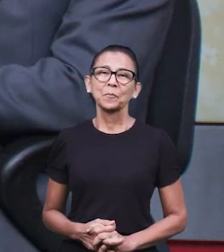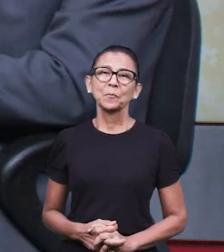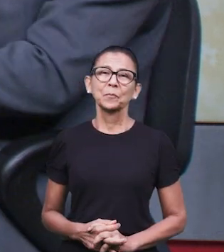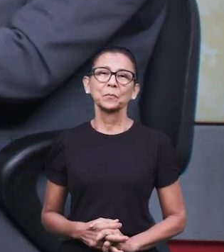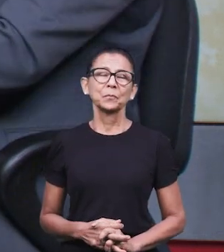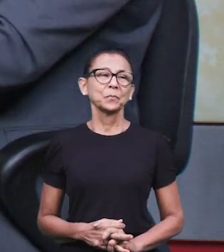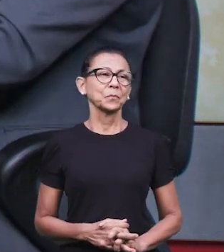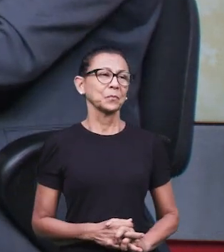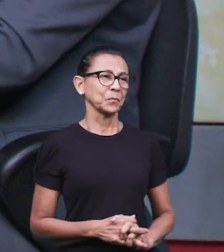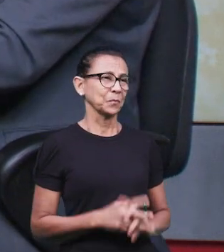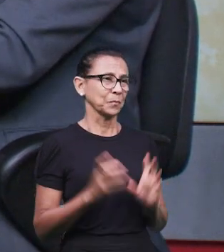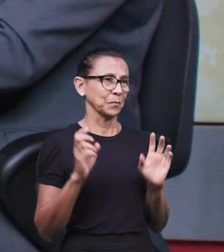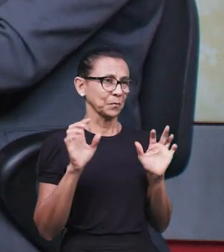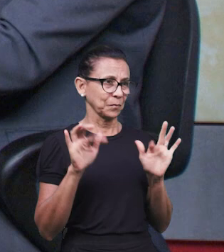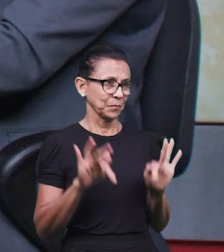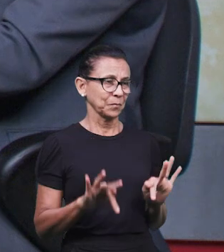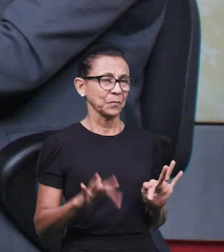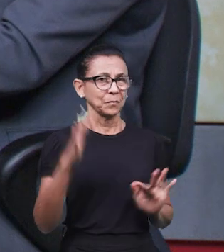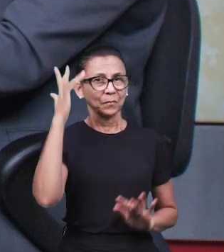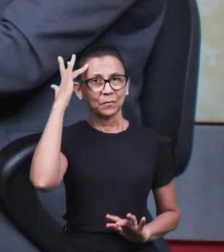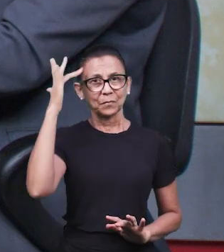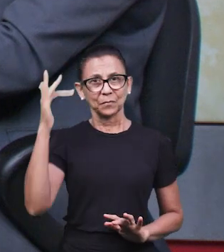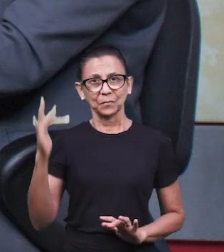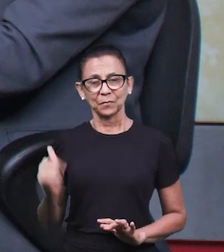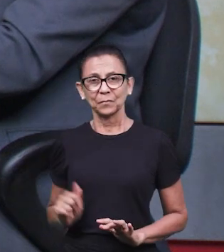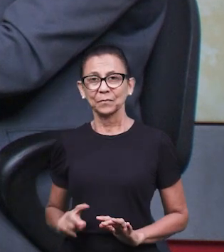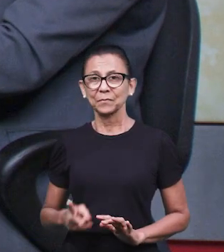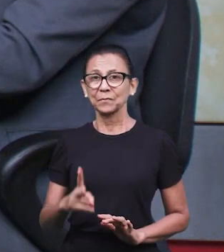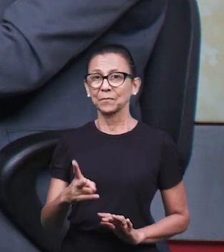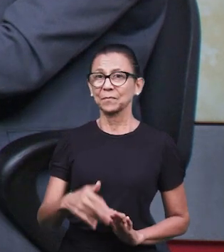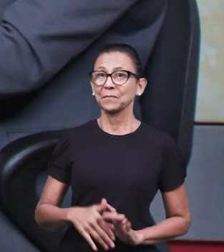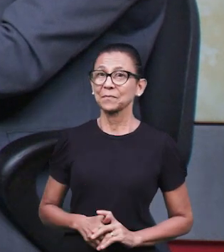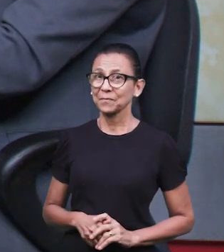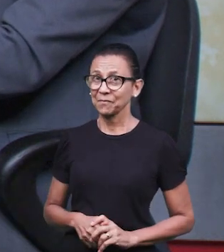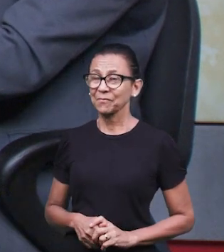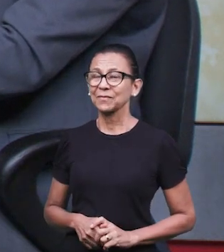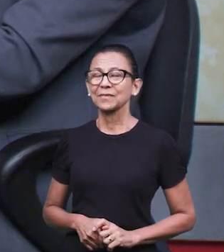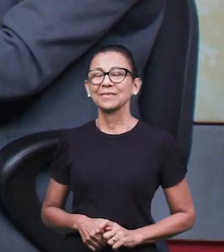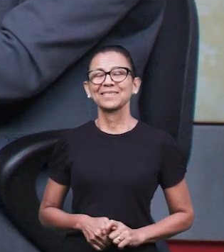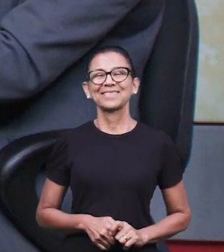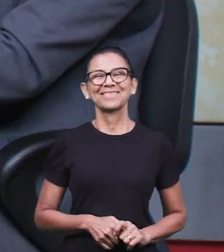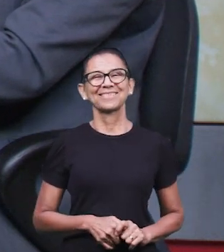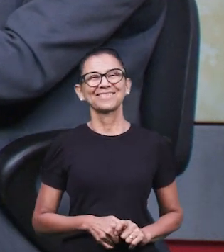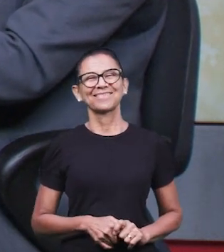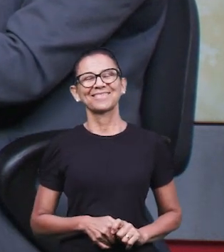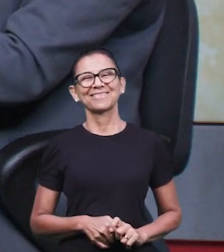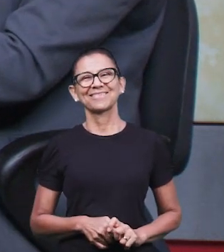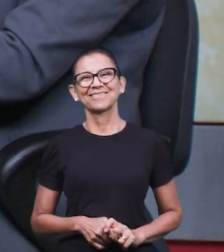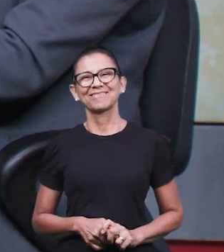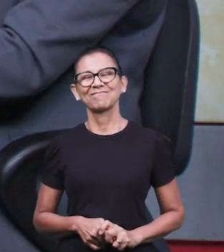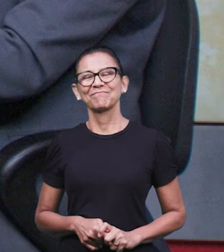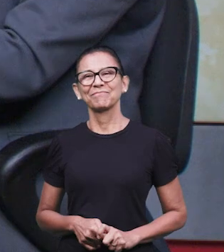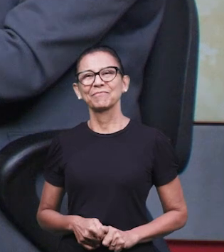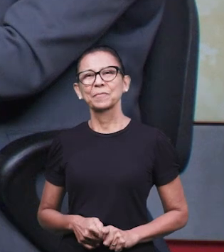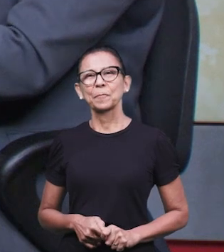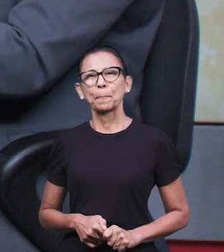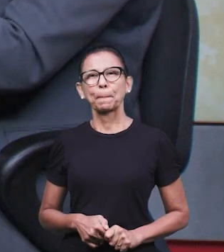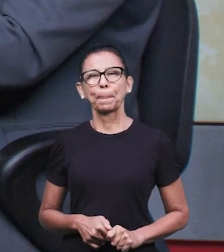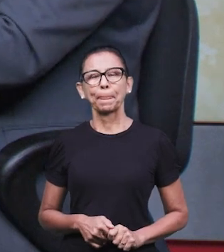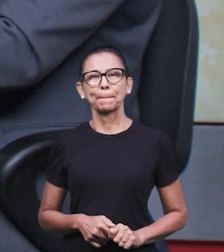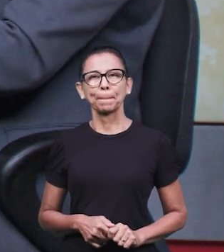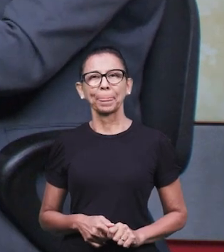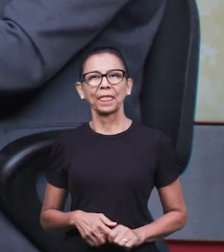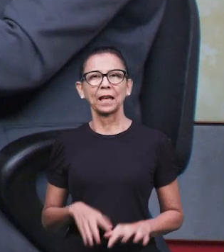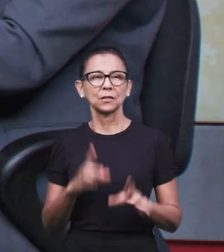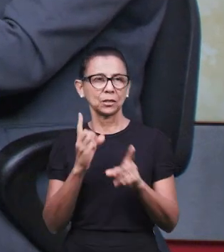termina por hoje, continua na semana que vem com mais uma edição, né? Tá rendendo, que coisa boa, hein? Amém. E aí a gente se